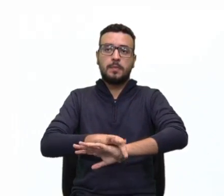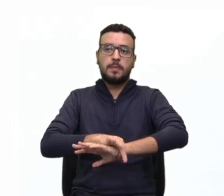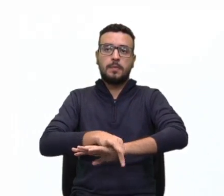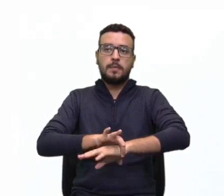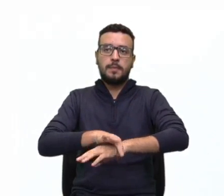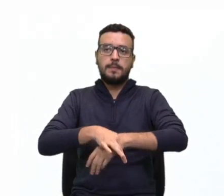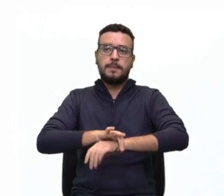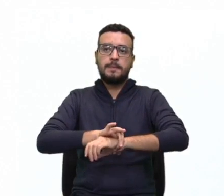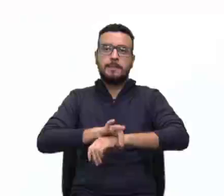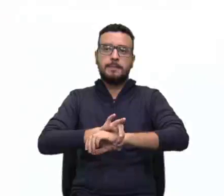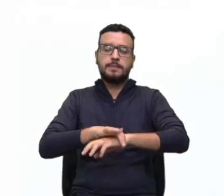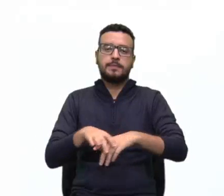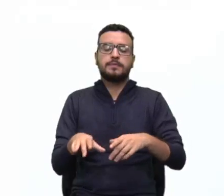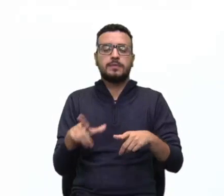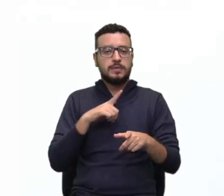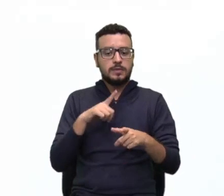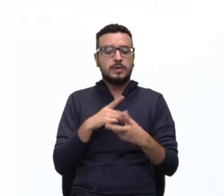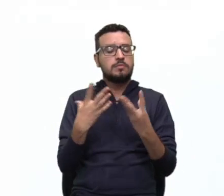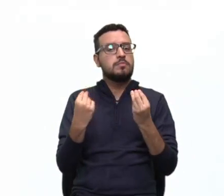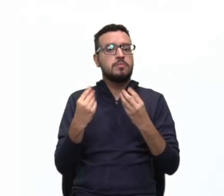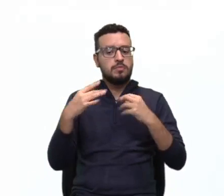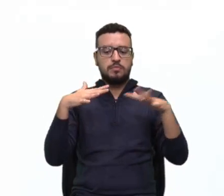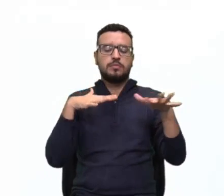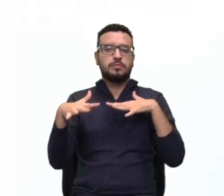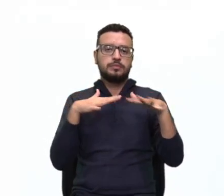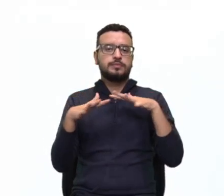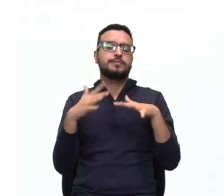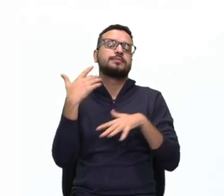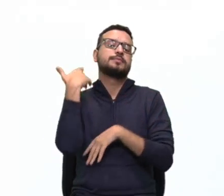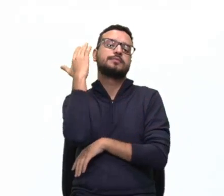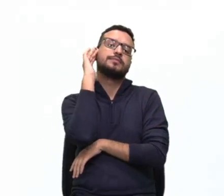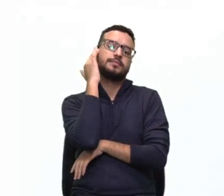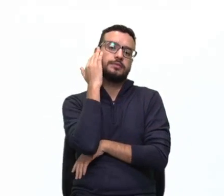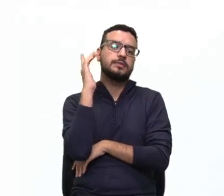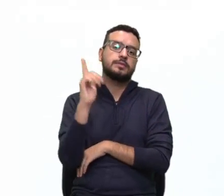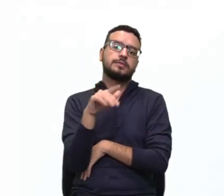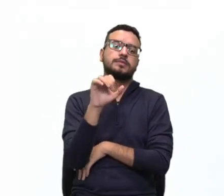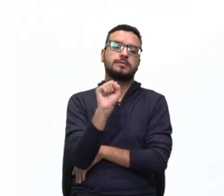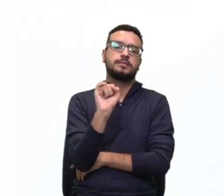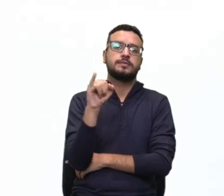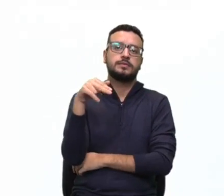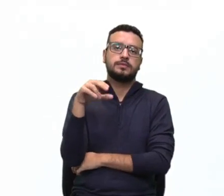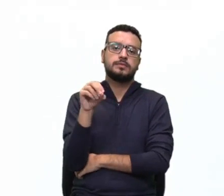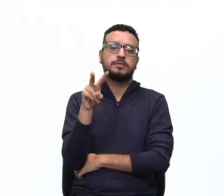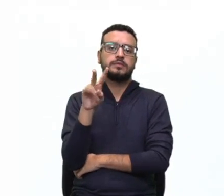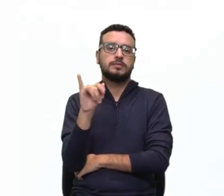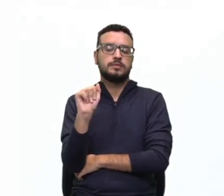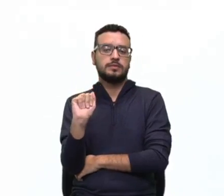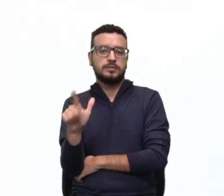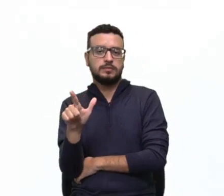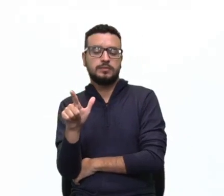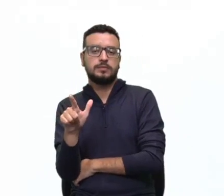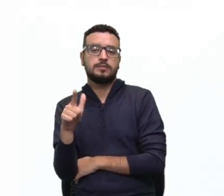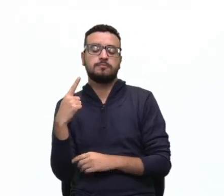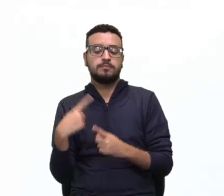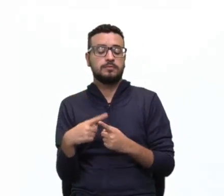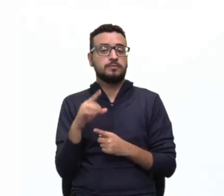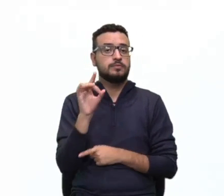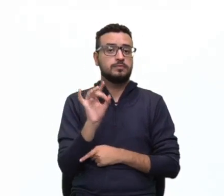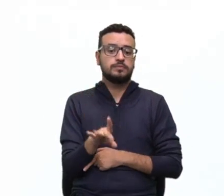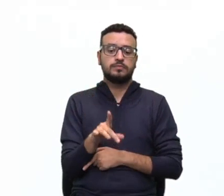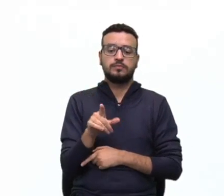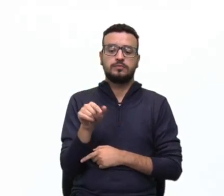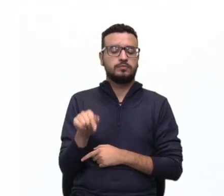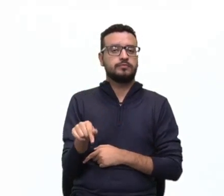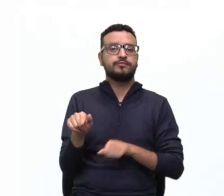muitos movimentos, eu posso entender que aquela articulação ela é sinovial, porque apenas a articulação sinovial